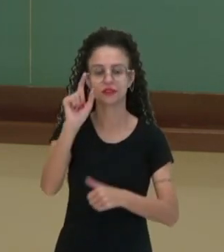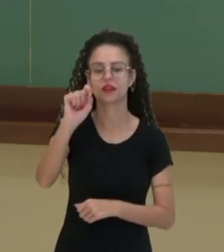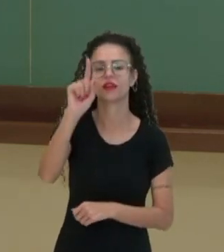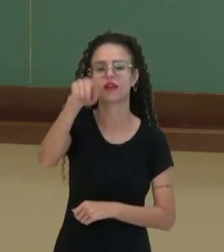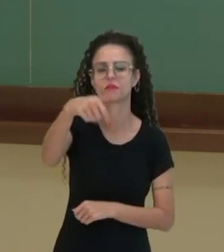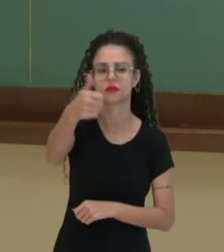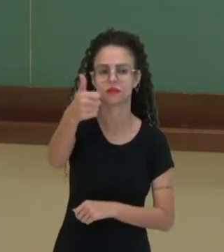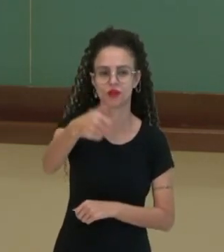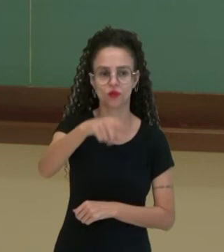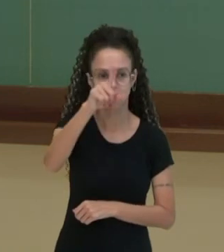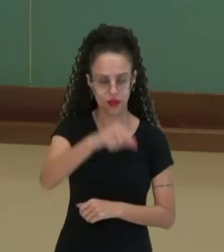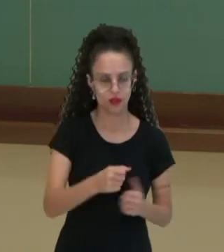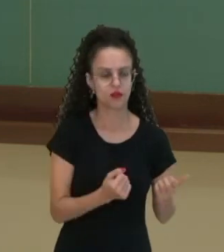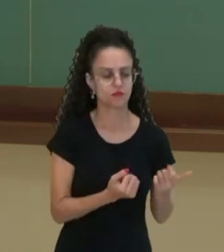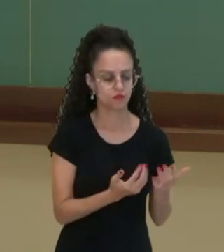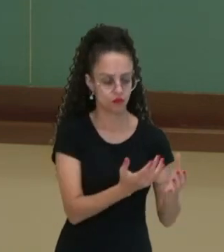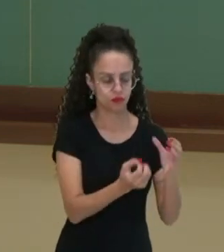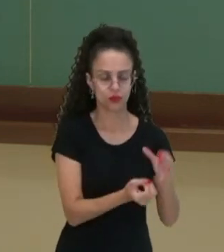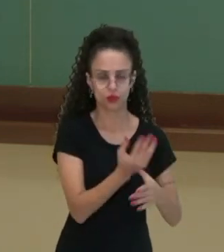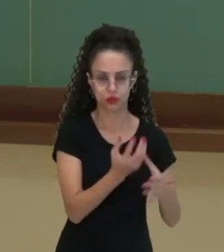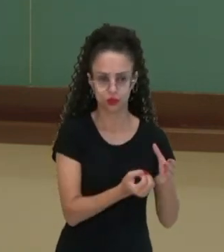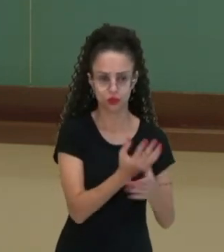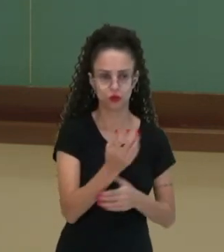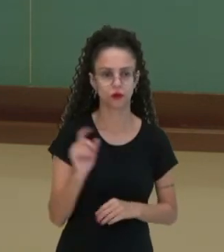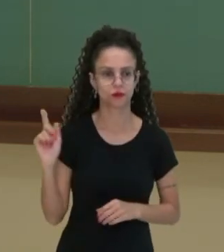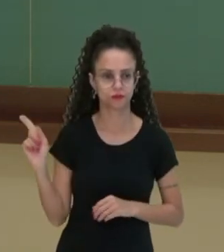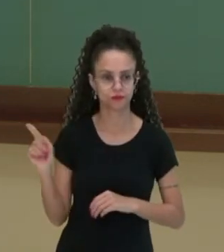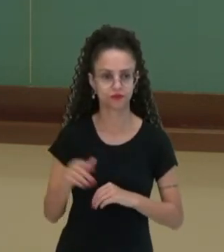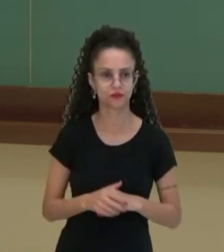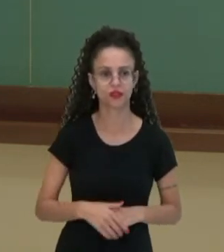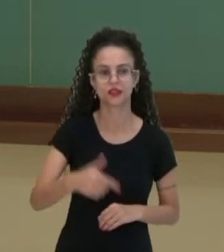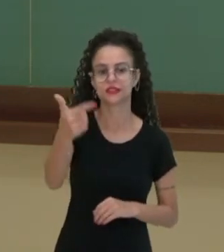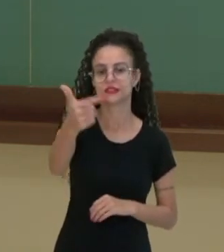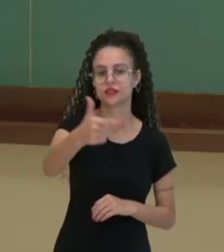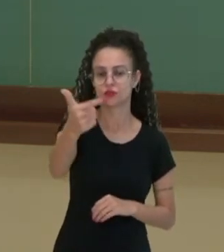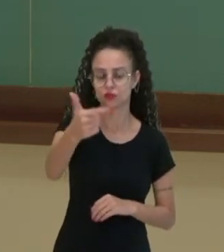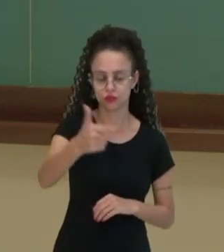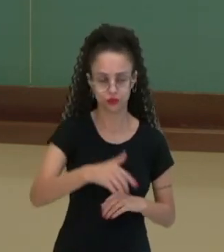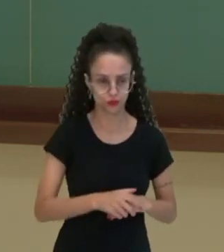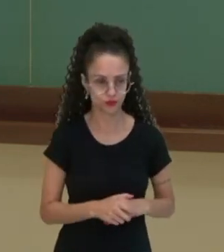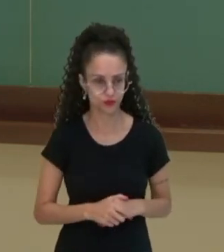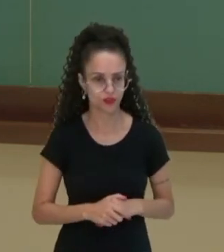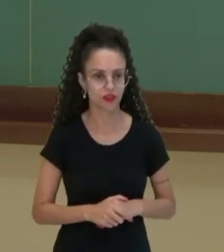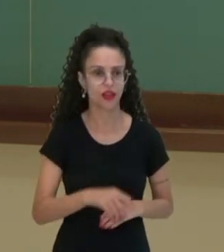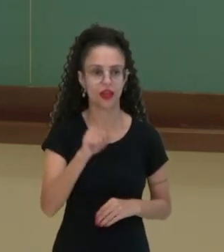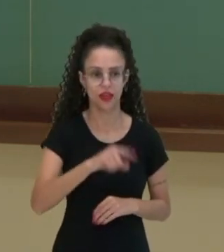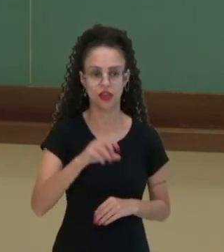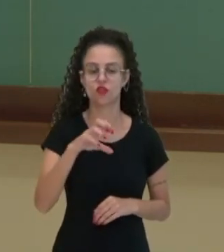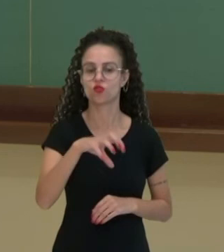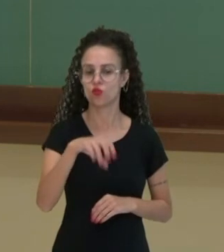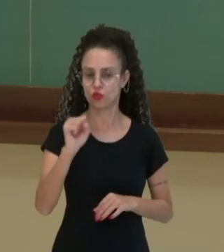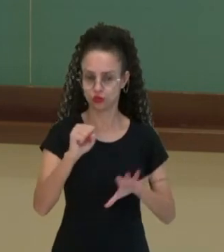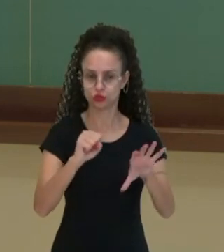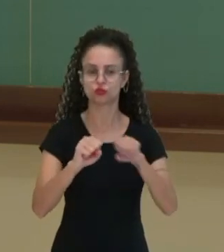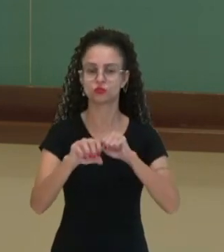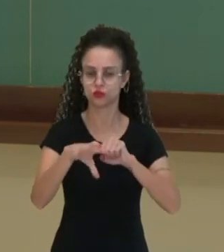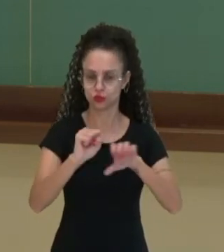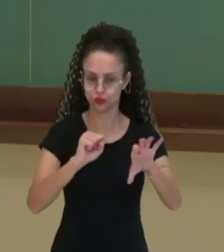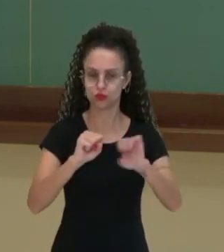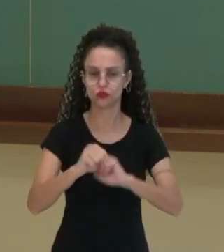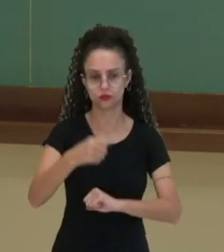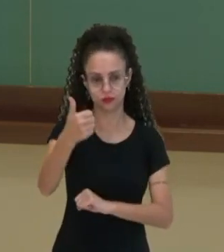nível trófico? É o produtor. Nós temos ele aqui. E o segundo nível trófico são os consumidores primários,